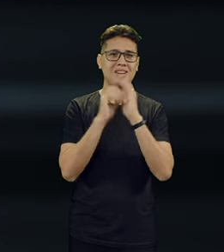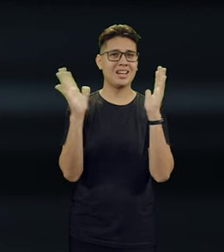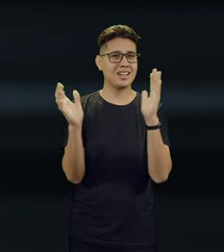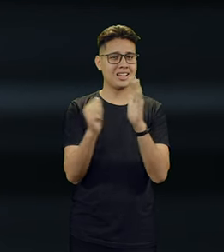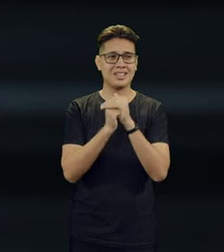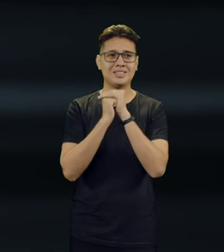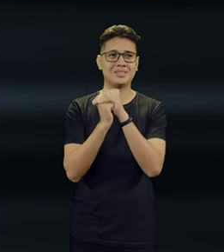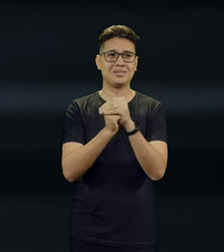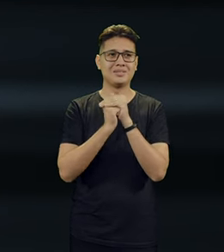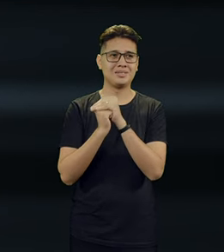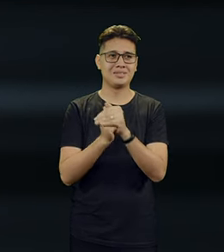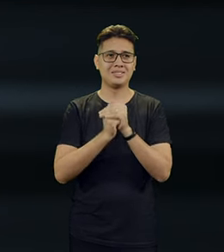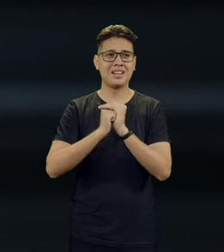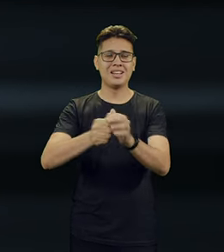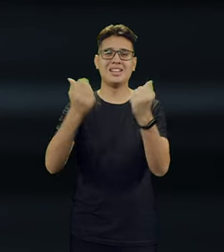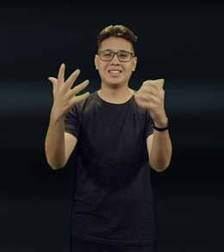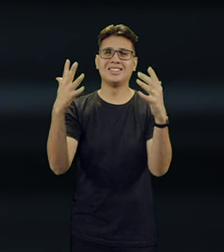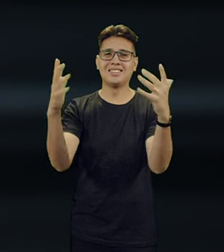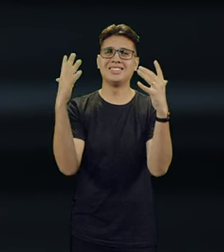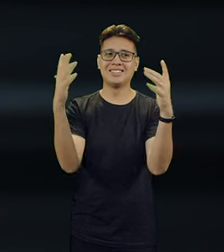Amém.